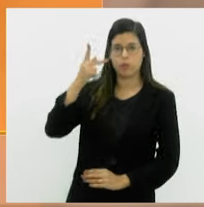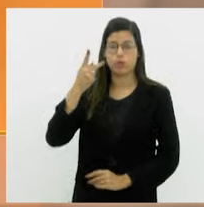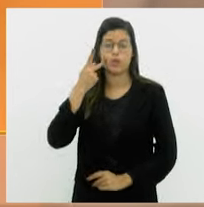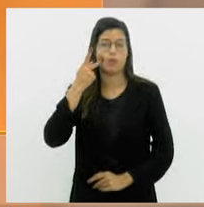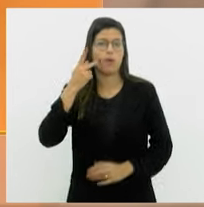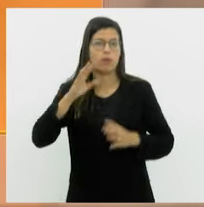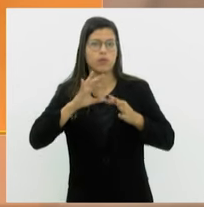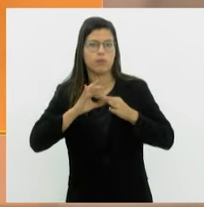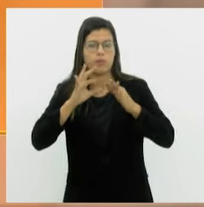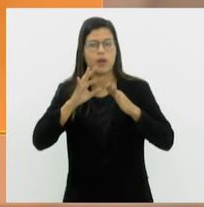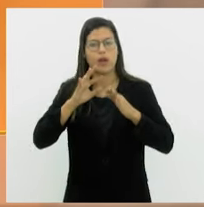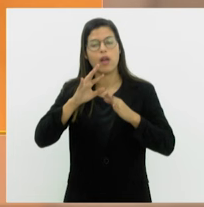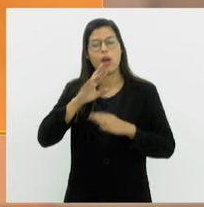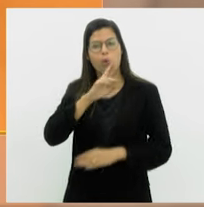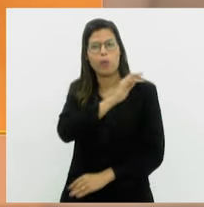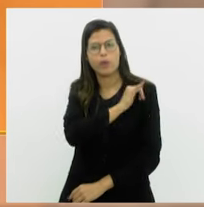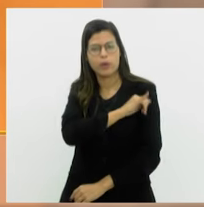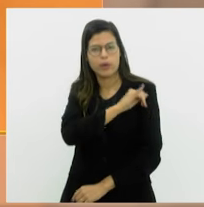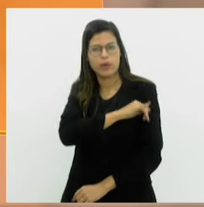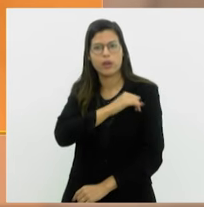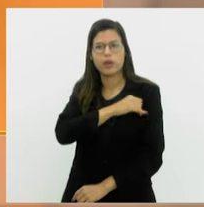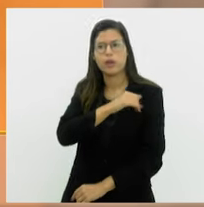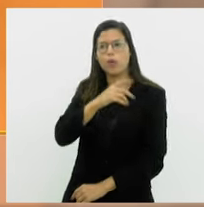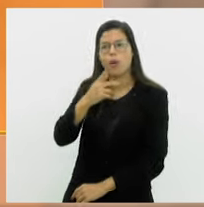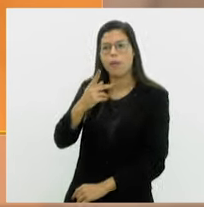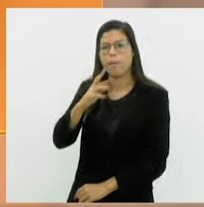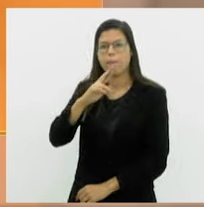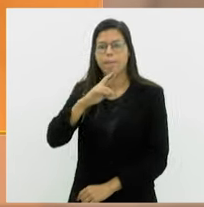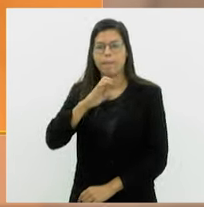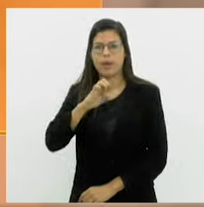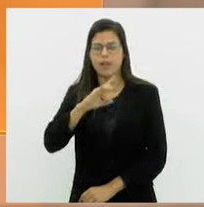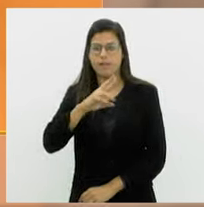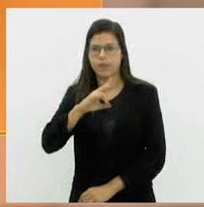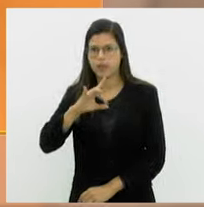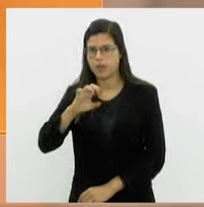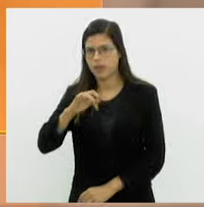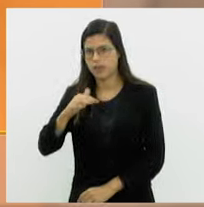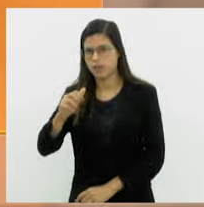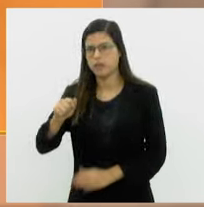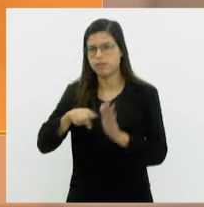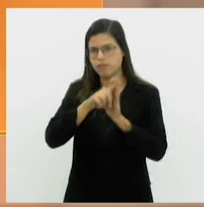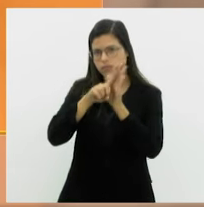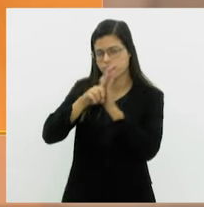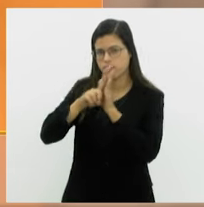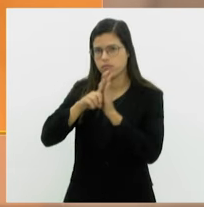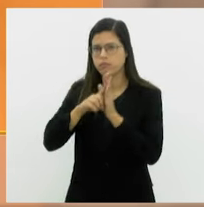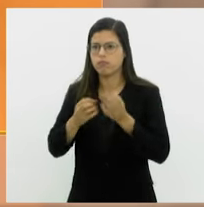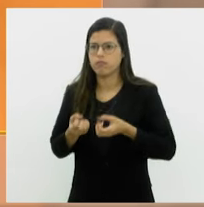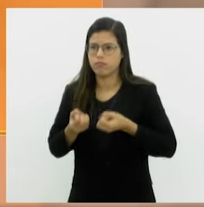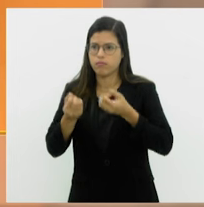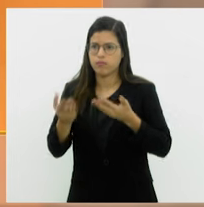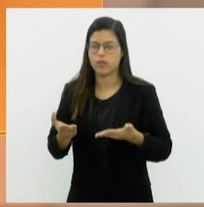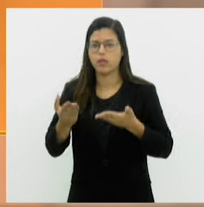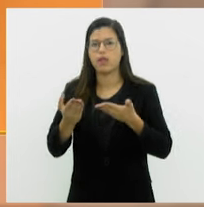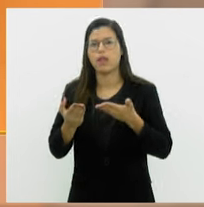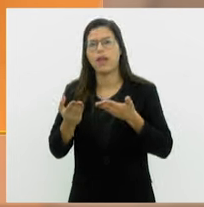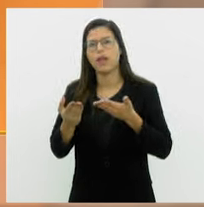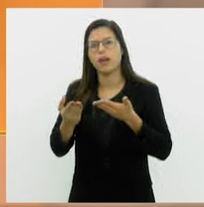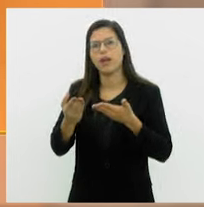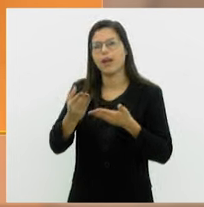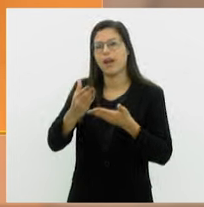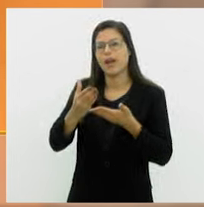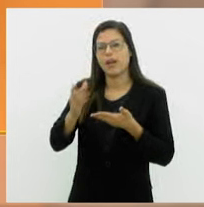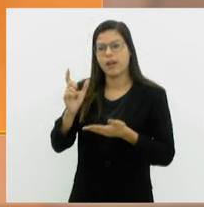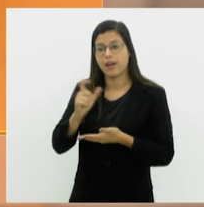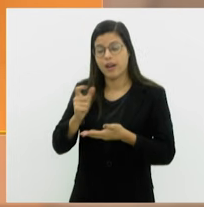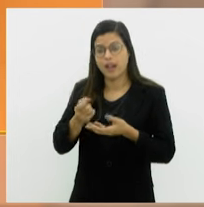o Rio Previdência a realizar estudos que viabilizem a realização de concessão de operações de crédito consignado